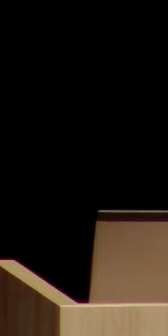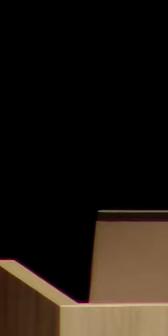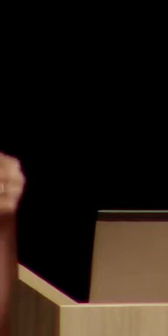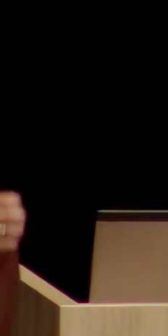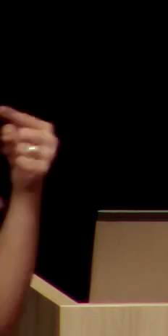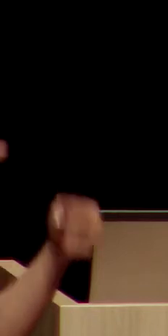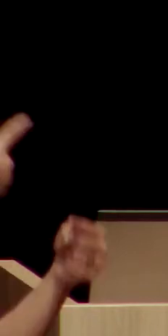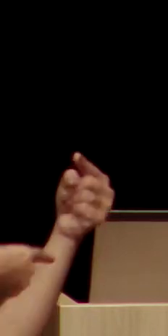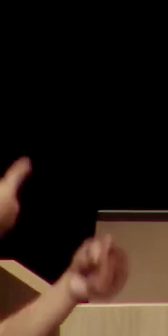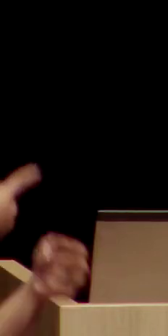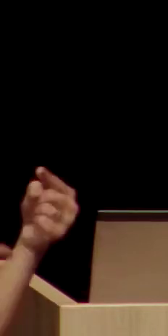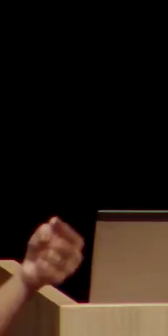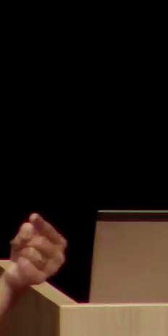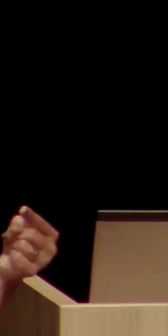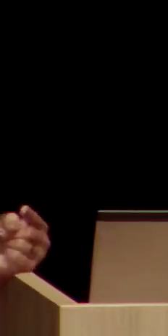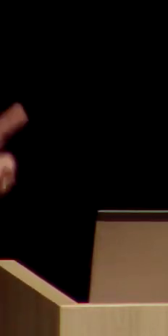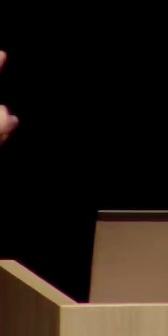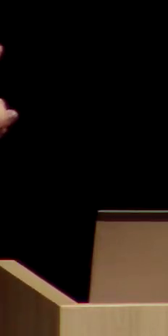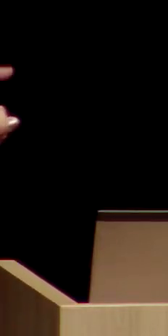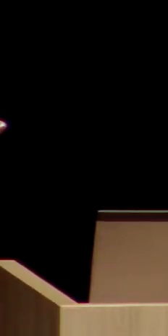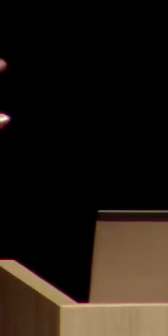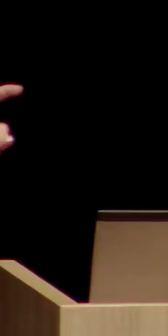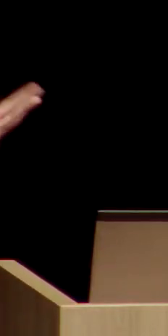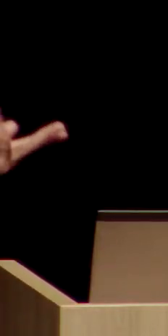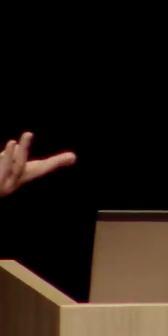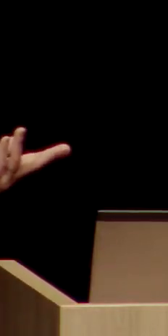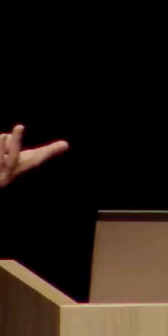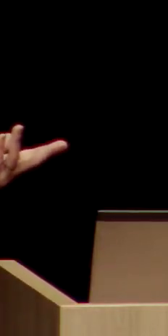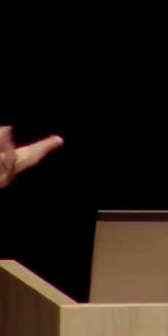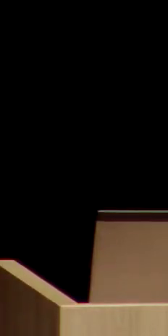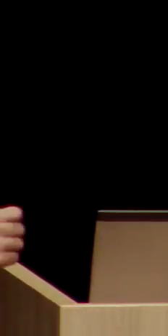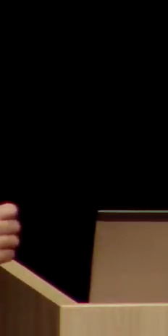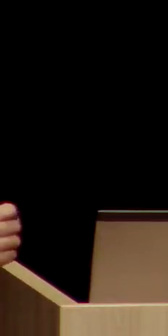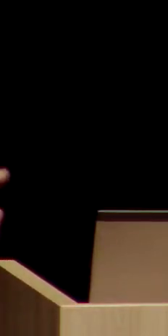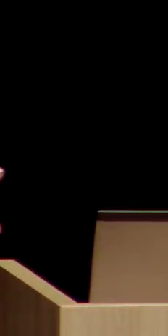e discussões em termos dela ser considerada